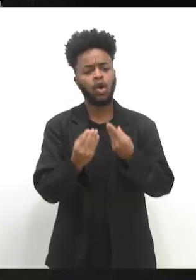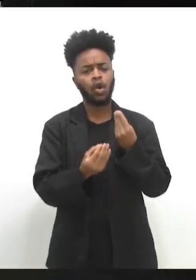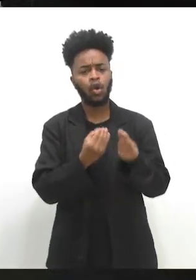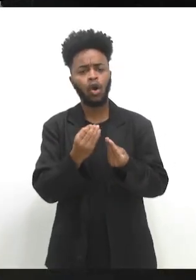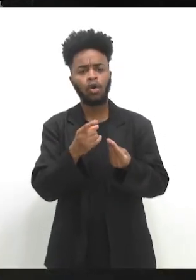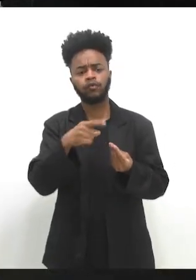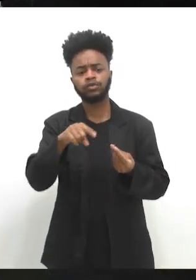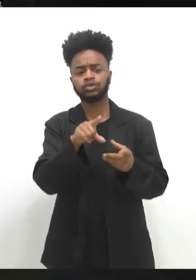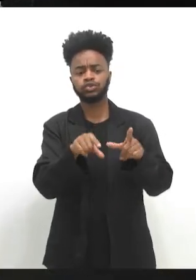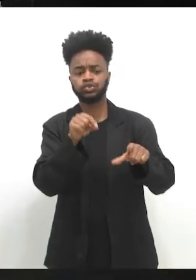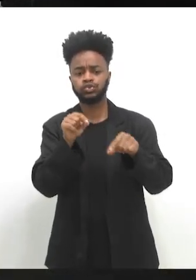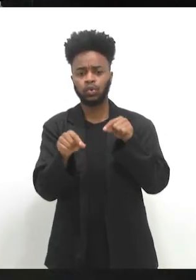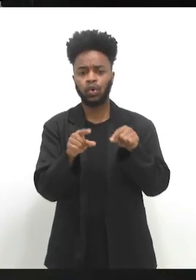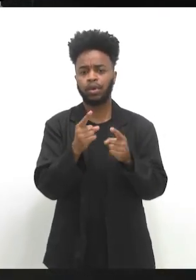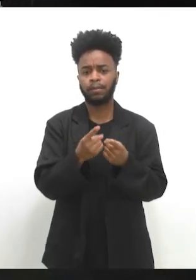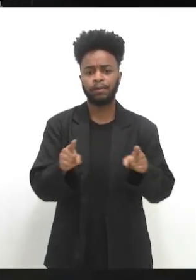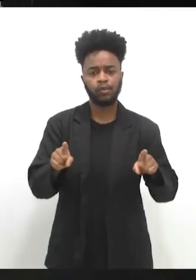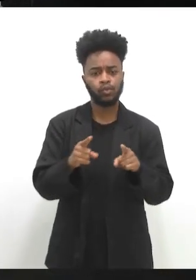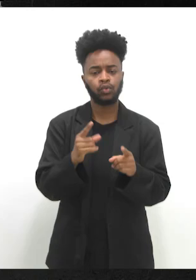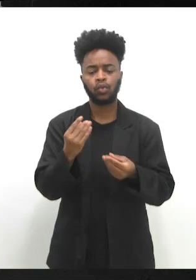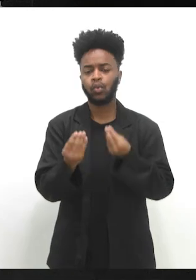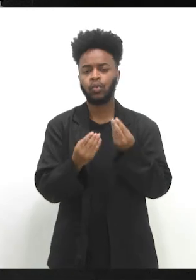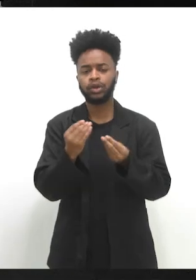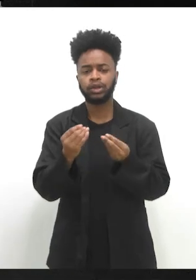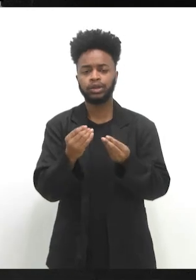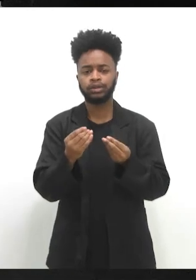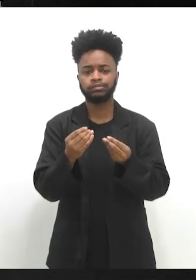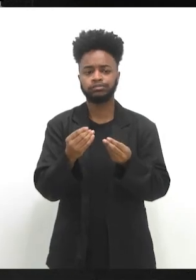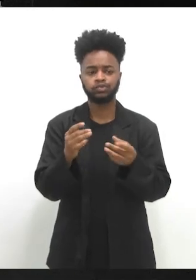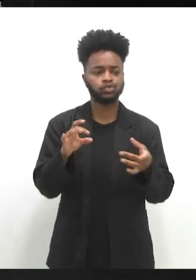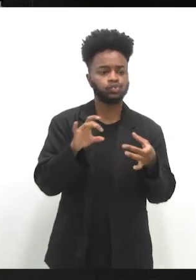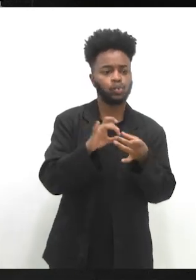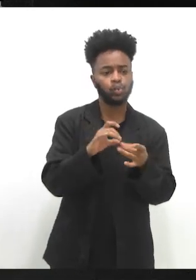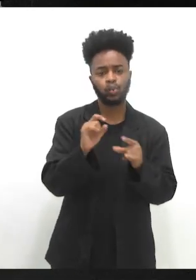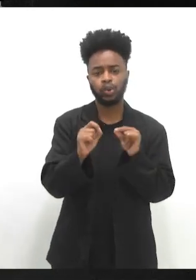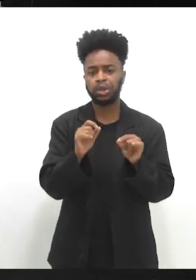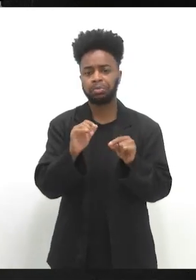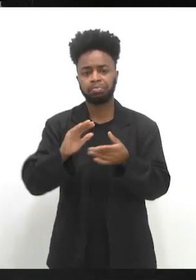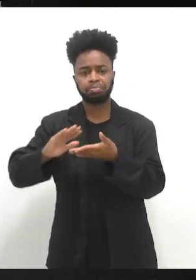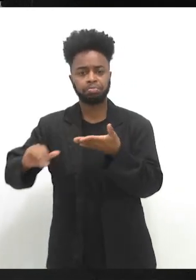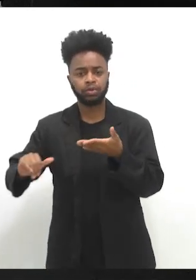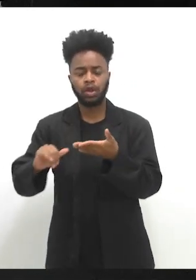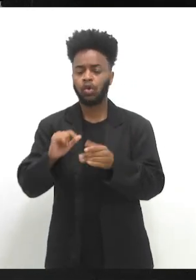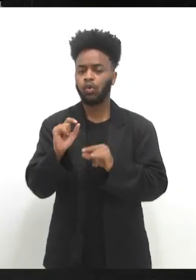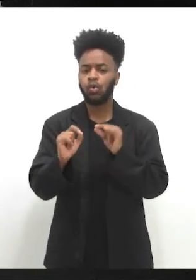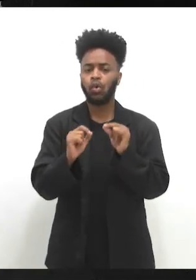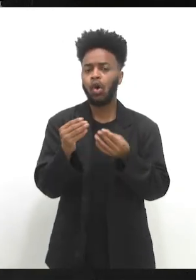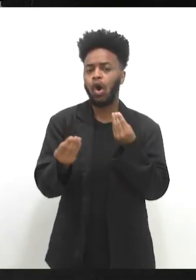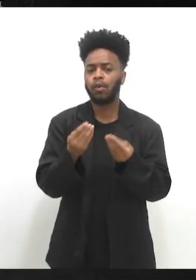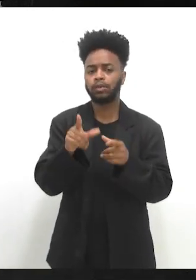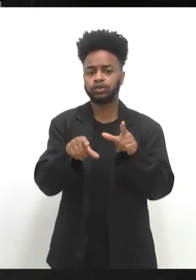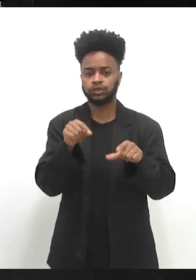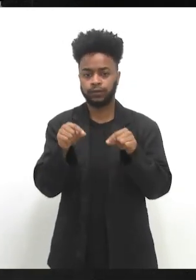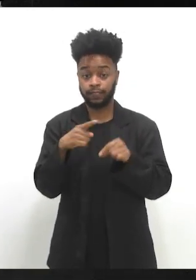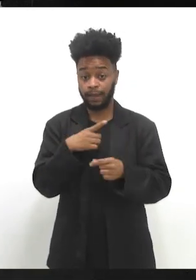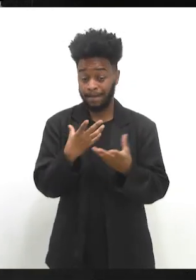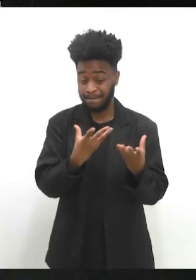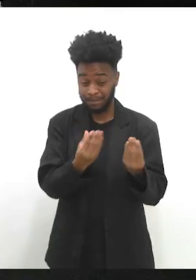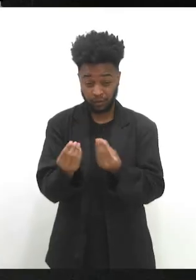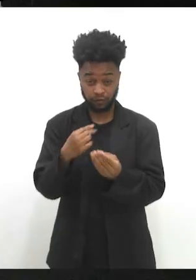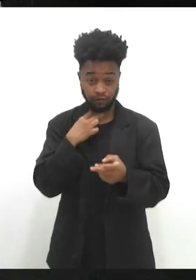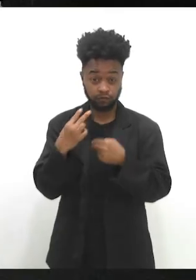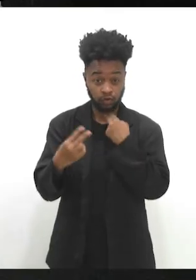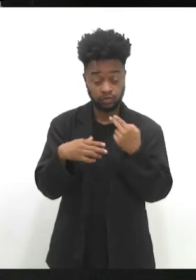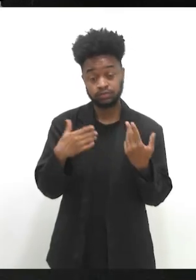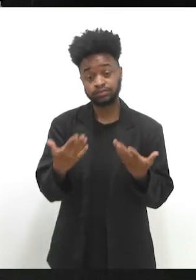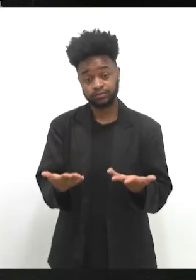vocês fazem a escolha desse repertório? O que entra, o que não entra? Qual é o filtro que passa por aí? São muitas vozes no coro,